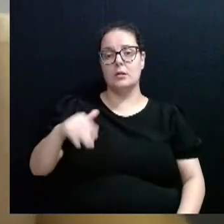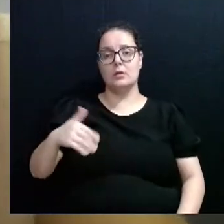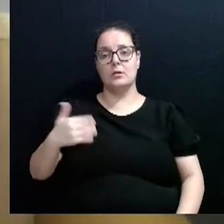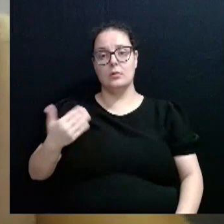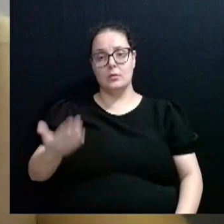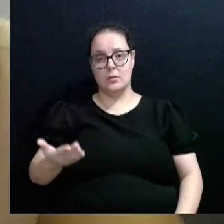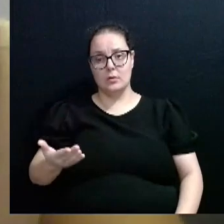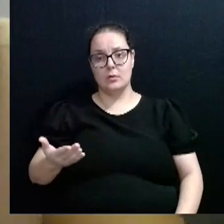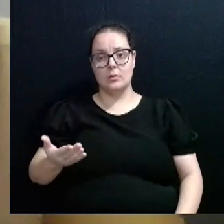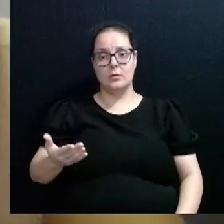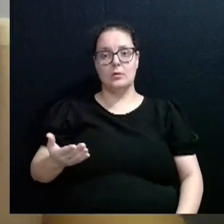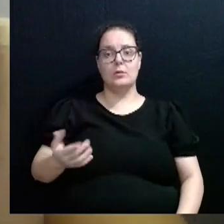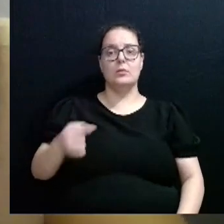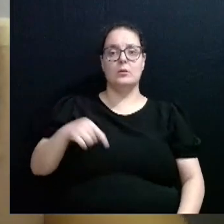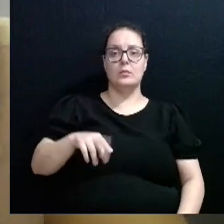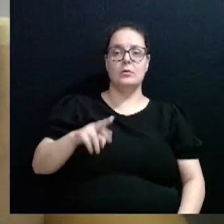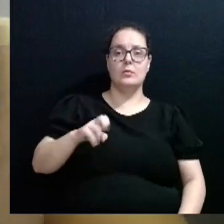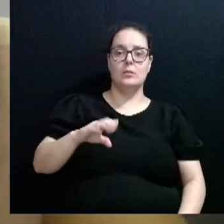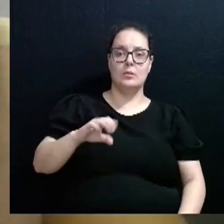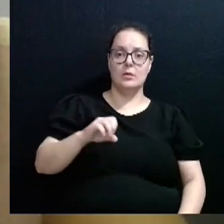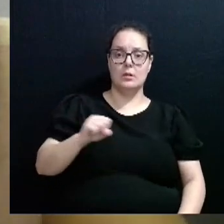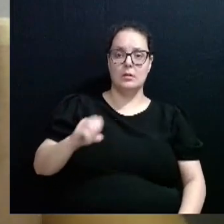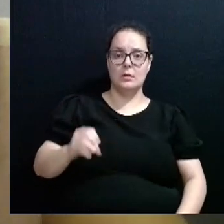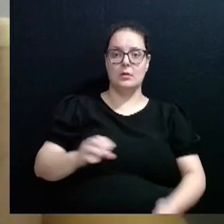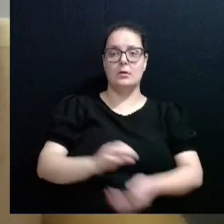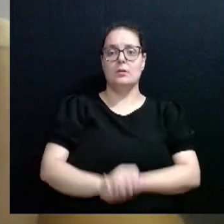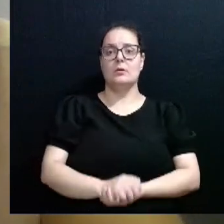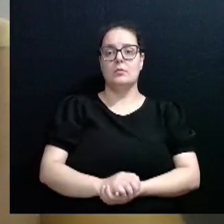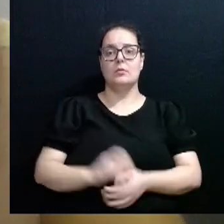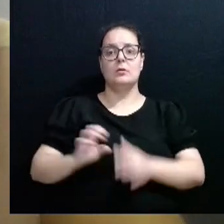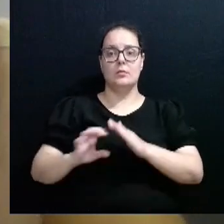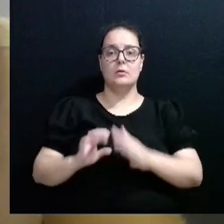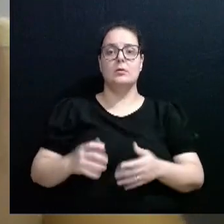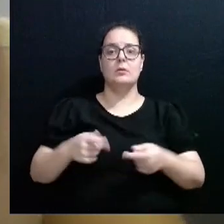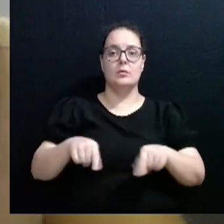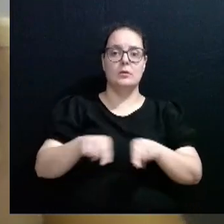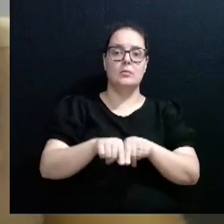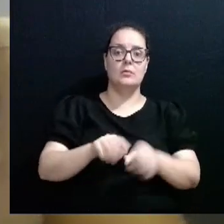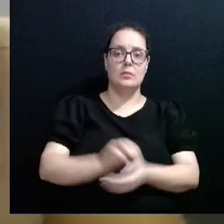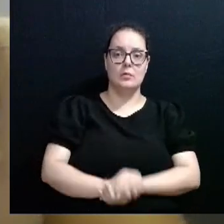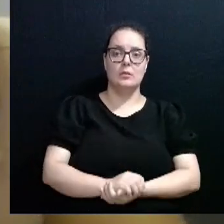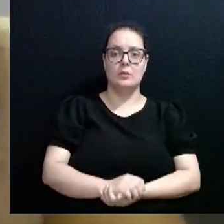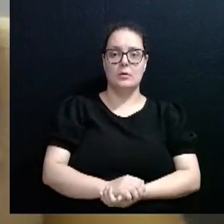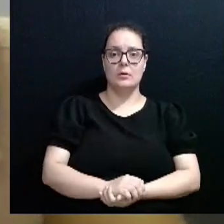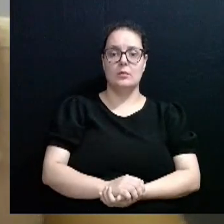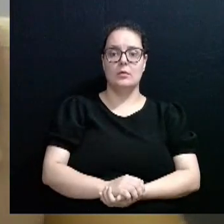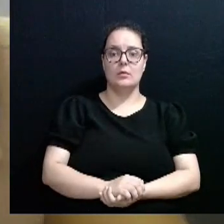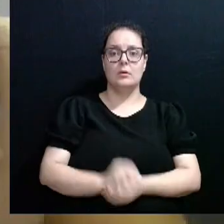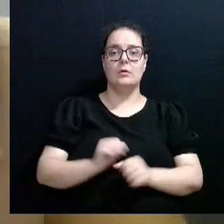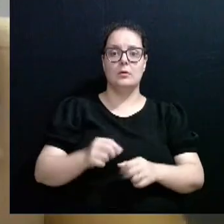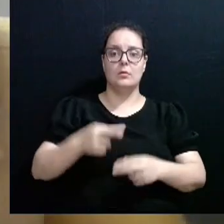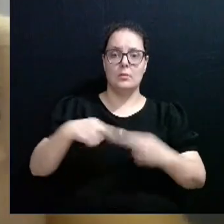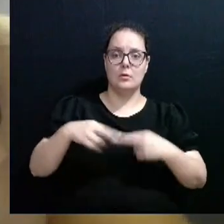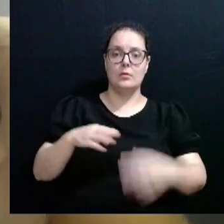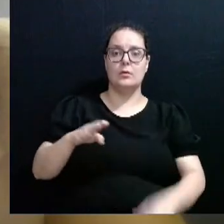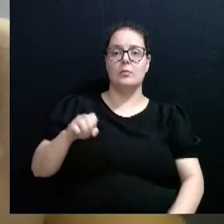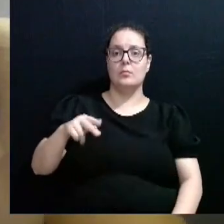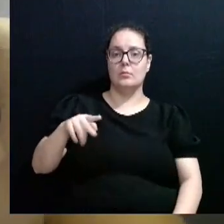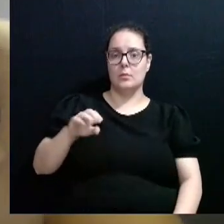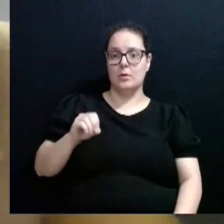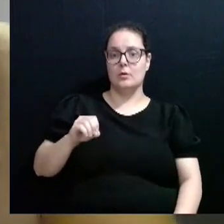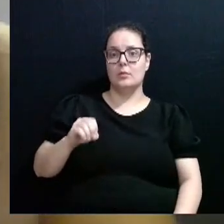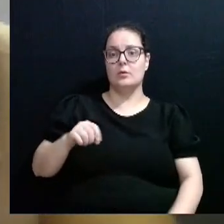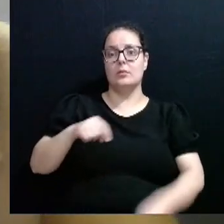for concedido, a empresa é que determina. E aí pode entrar na questão do banco de horas, né? Ela pode